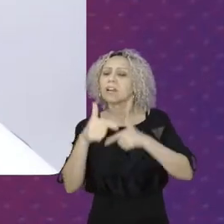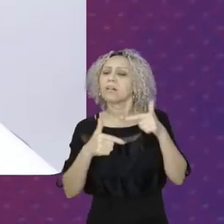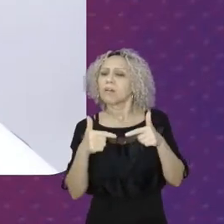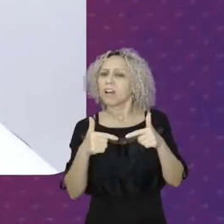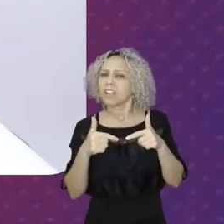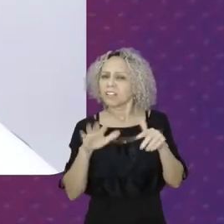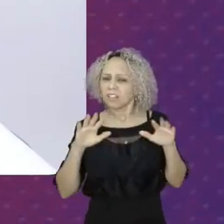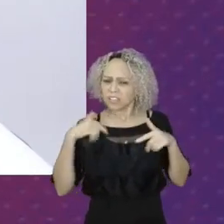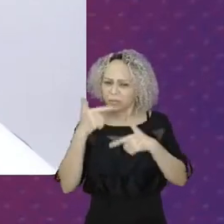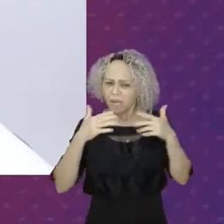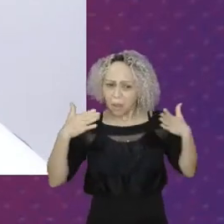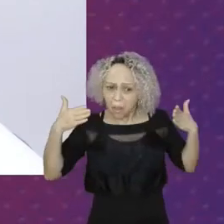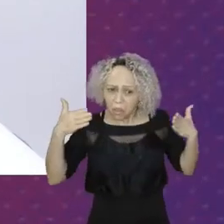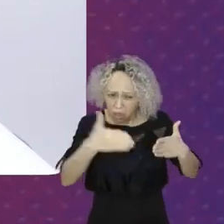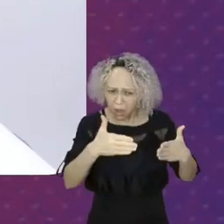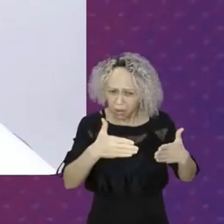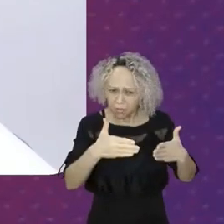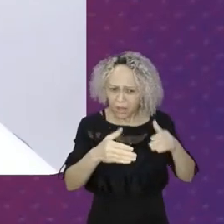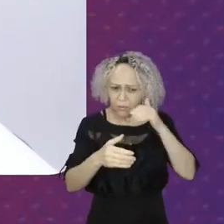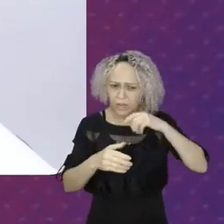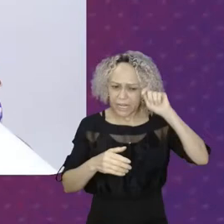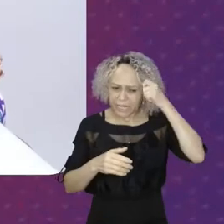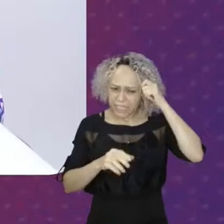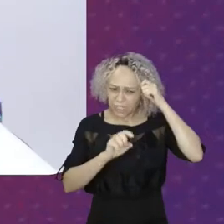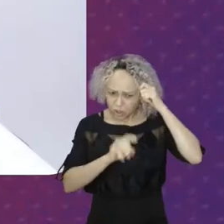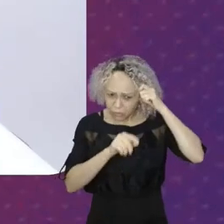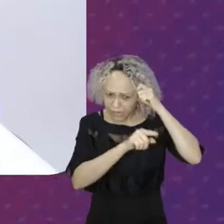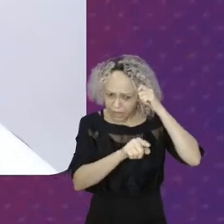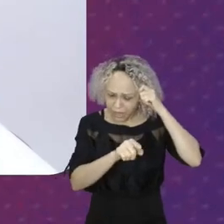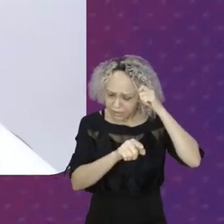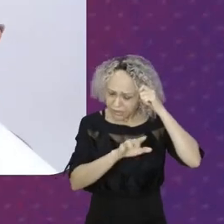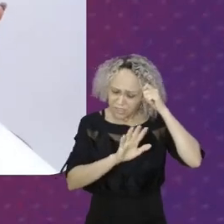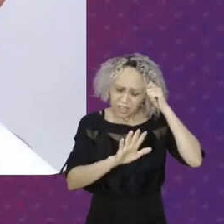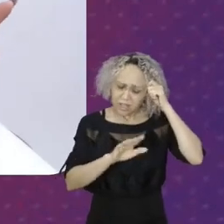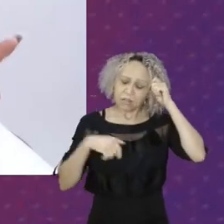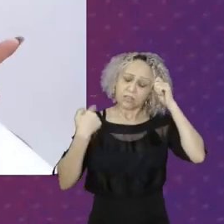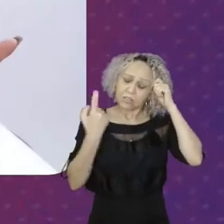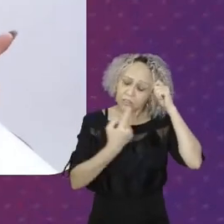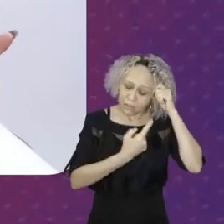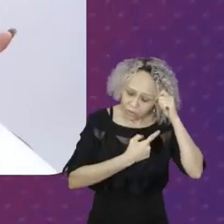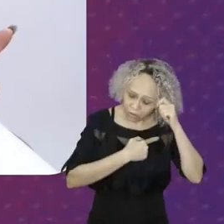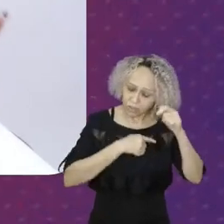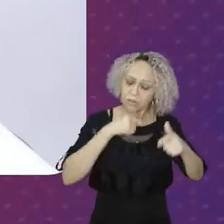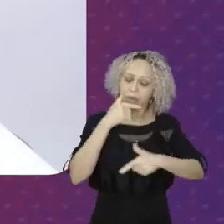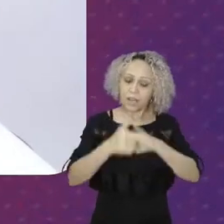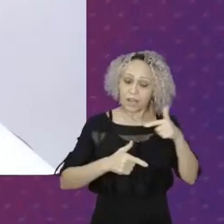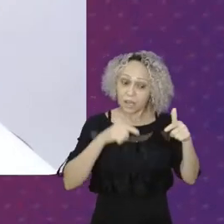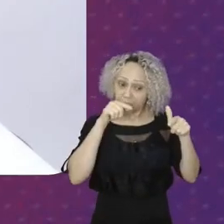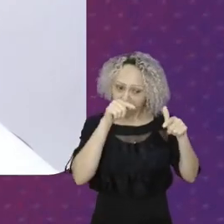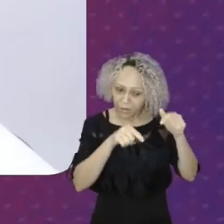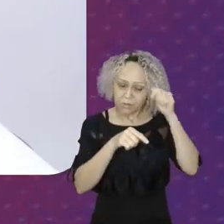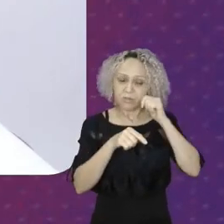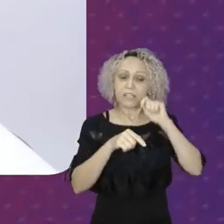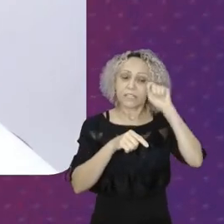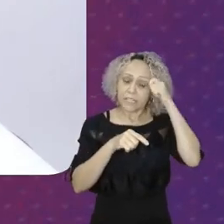as mulheres negras, a gente atua para uma sociedade mais justa, mais igualitária, a gente